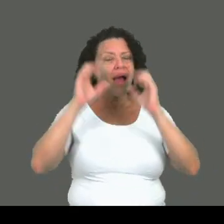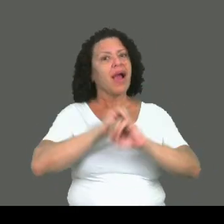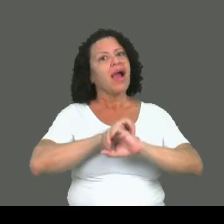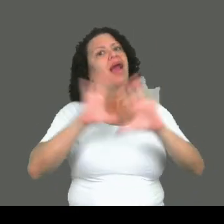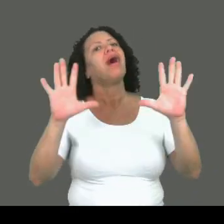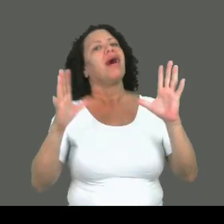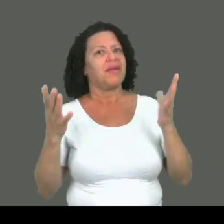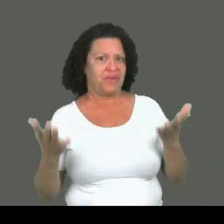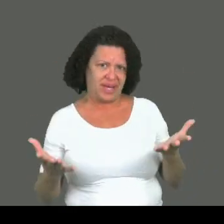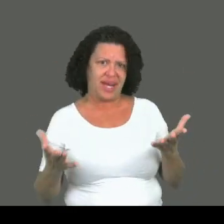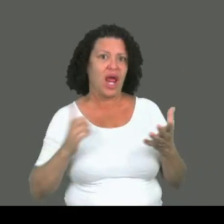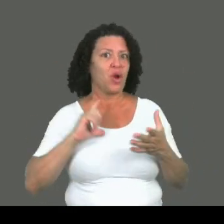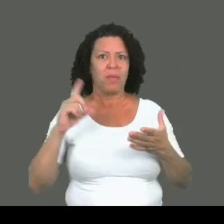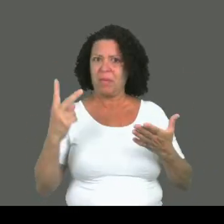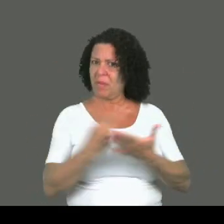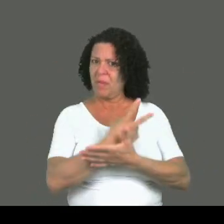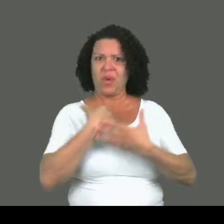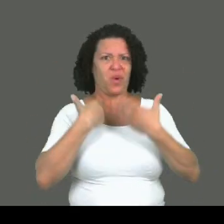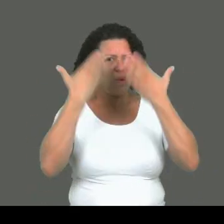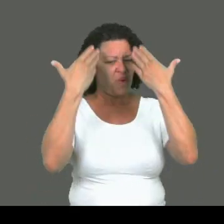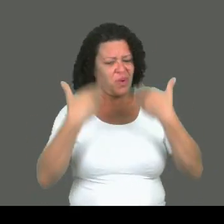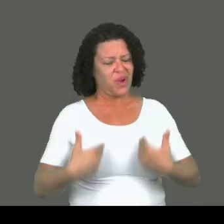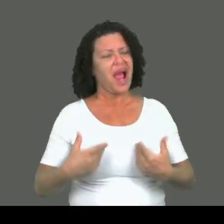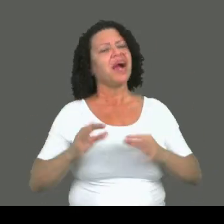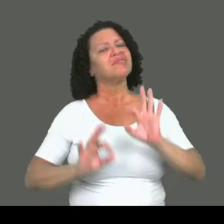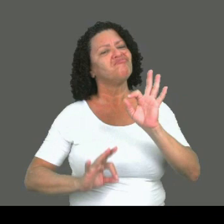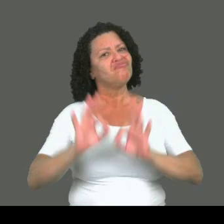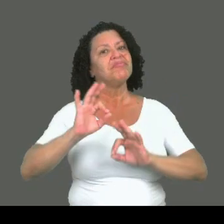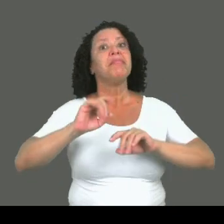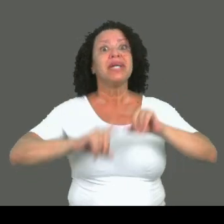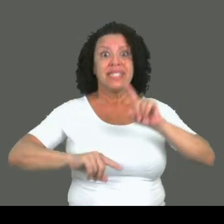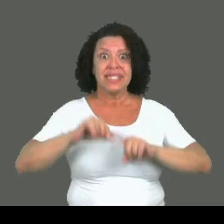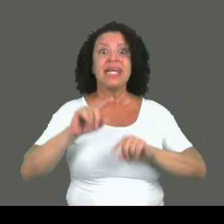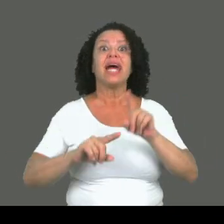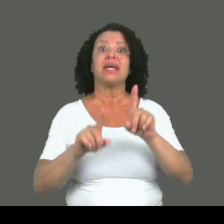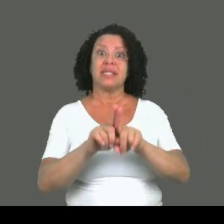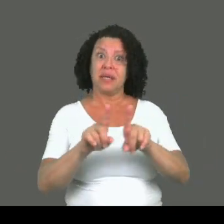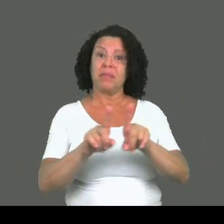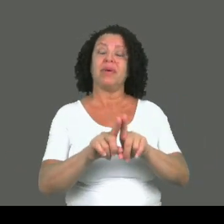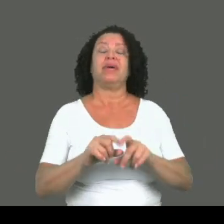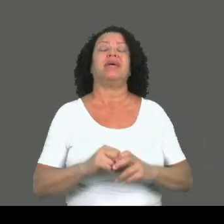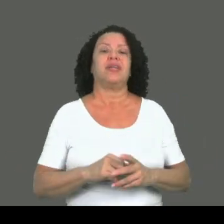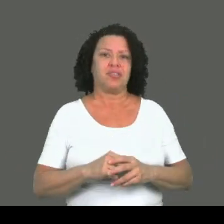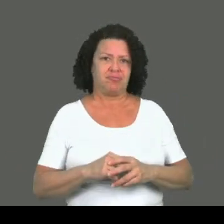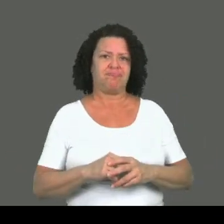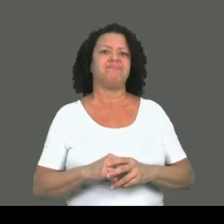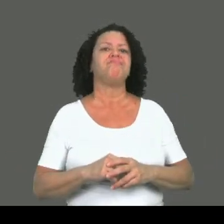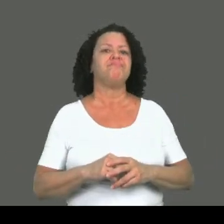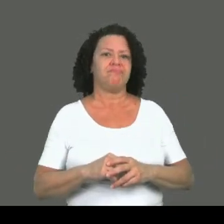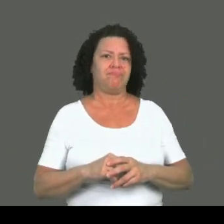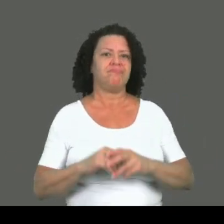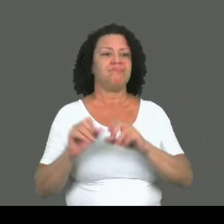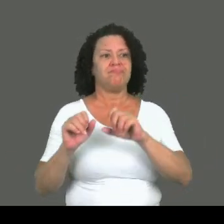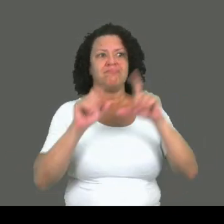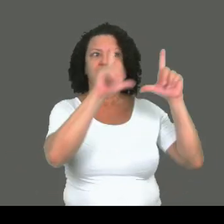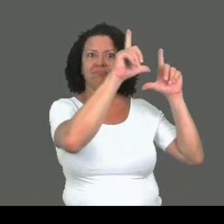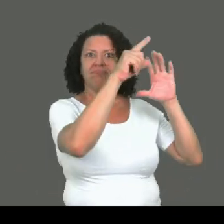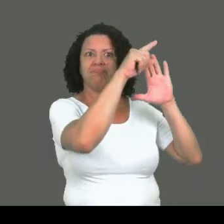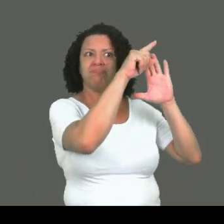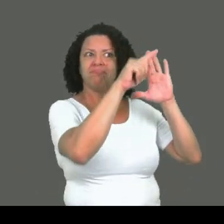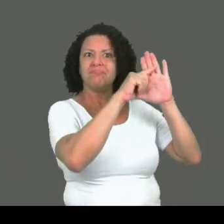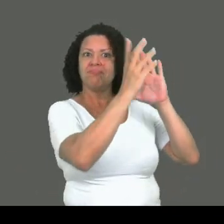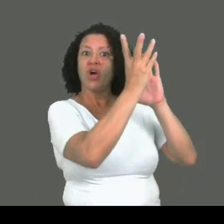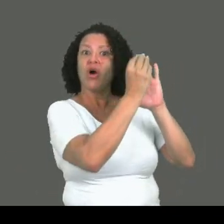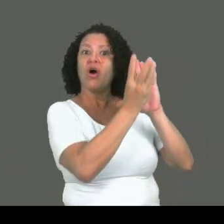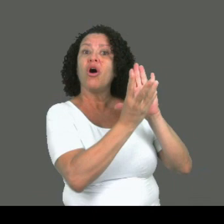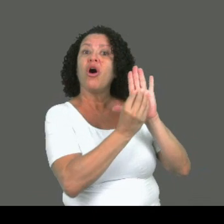conformidade, né? E além da preparação do material, tem também a transmissão do conteúdo e a